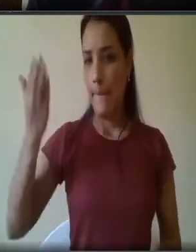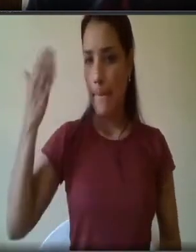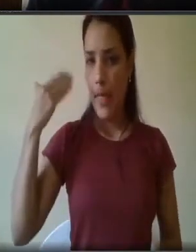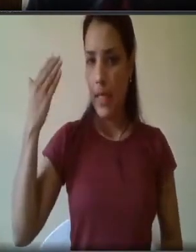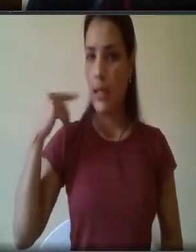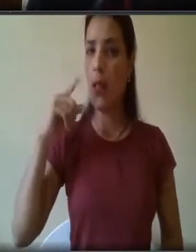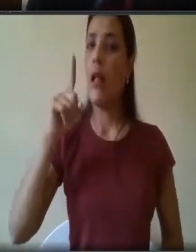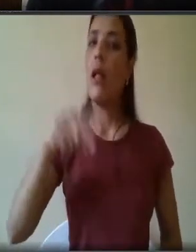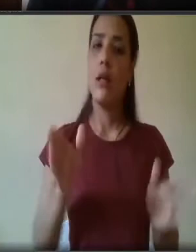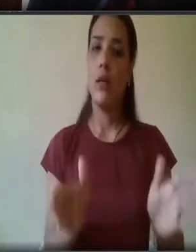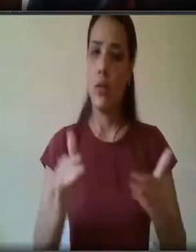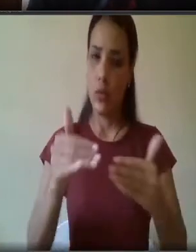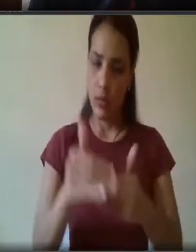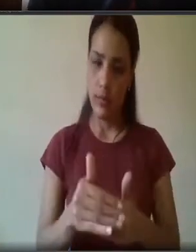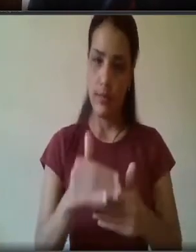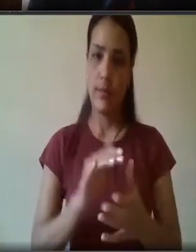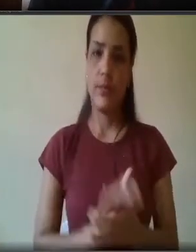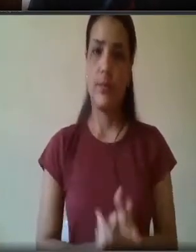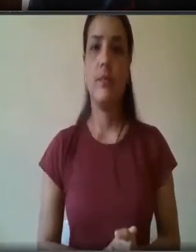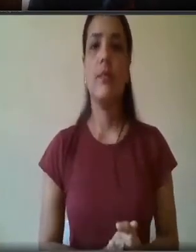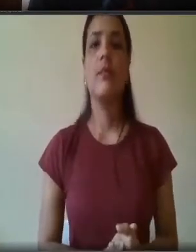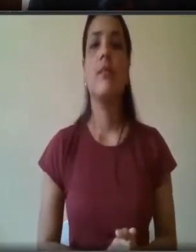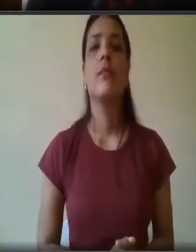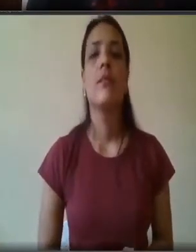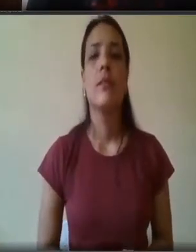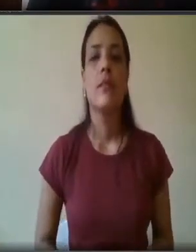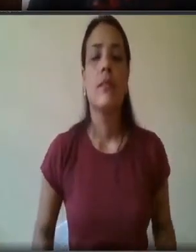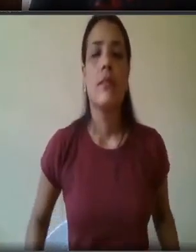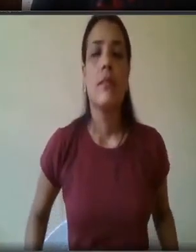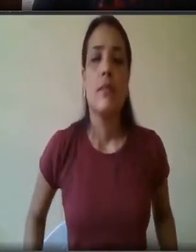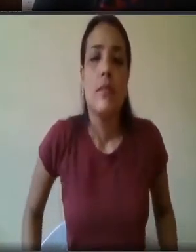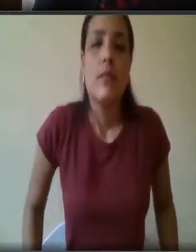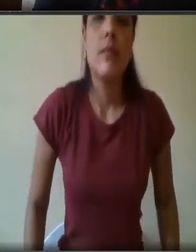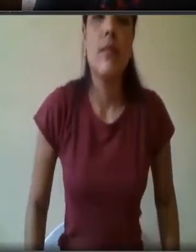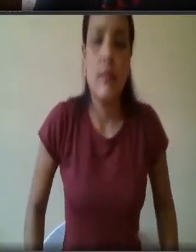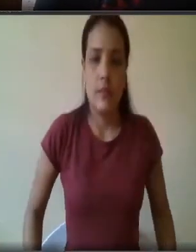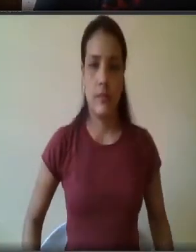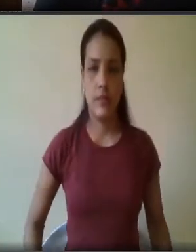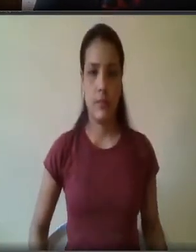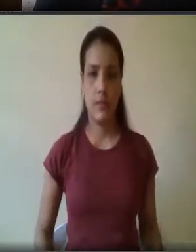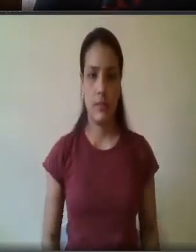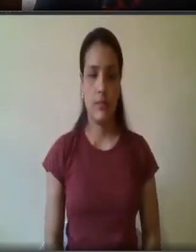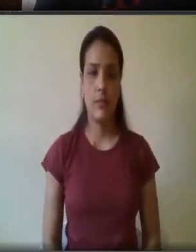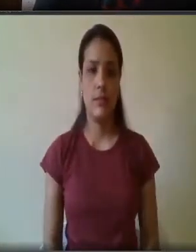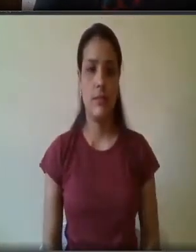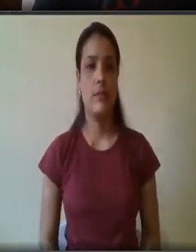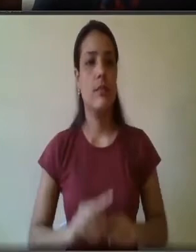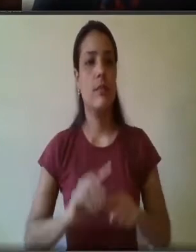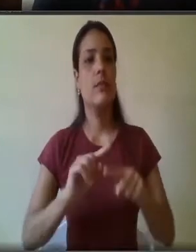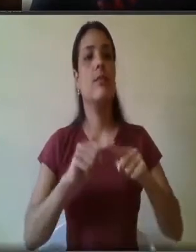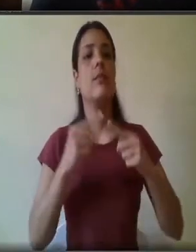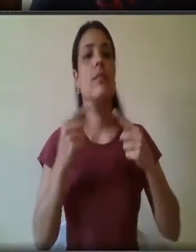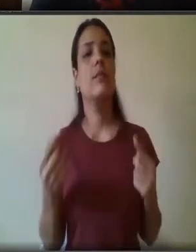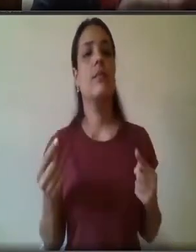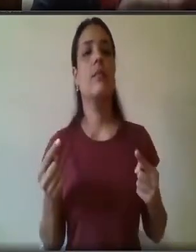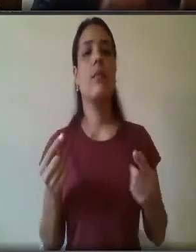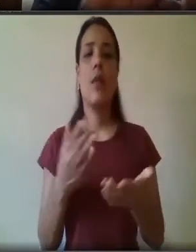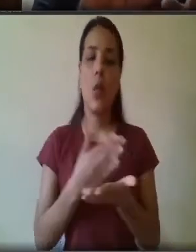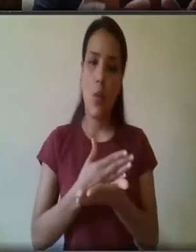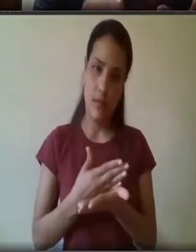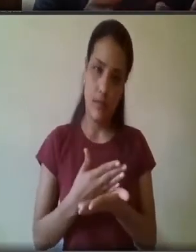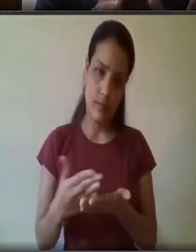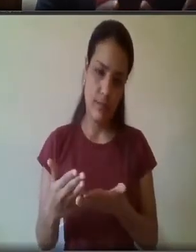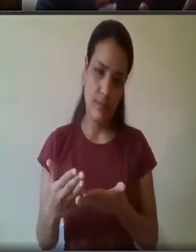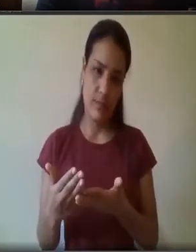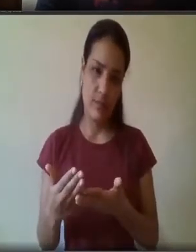última vez. Agora, quando esse morro testemunho, ele começa a ser erodido aqui, ó, e ele começa a